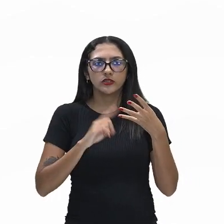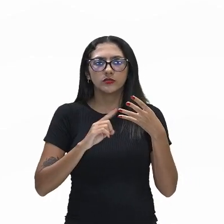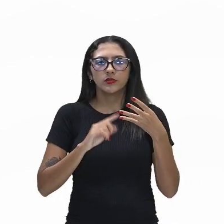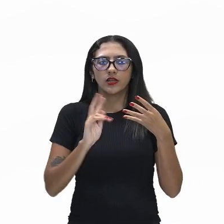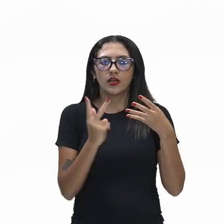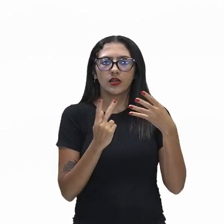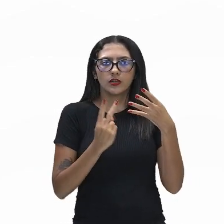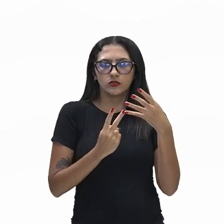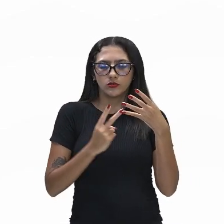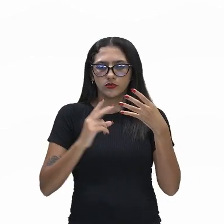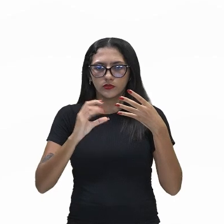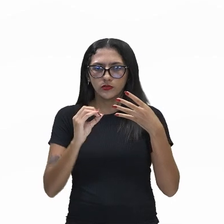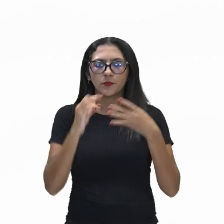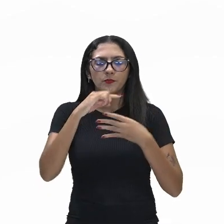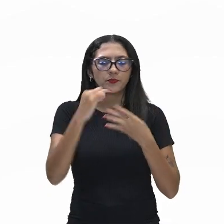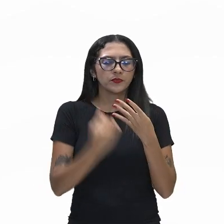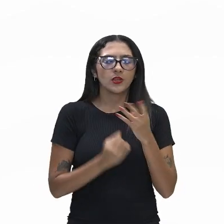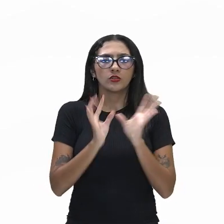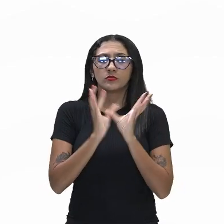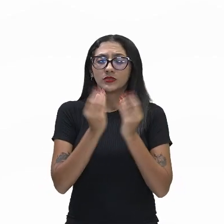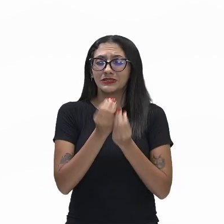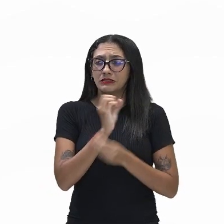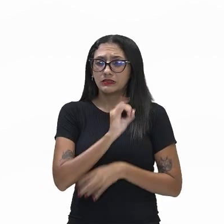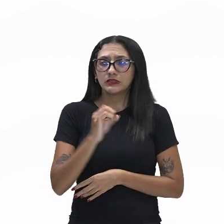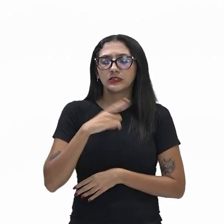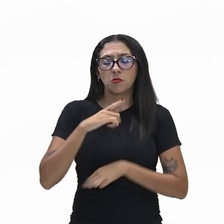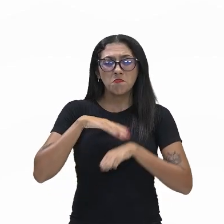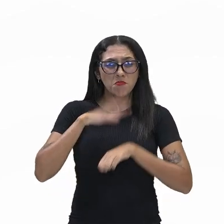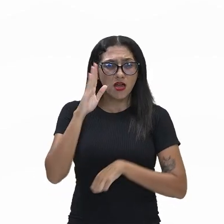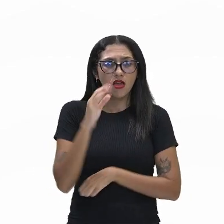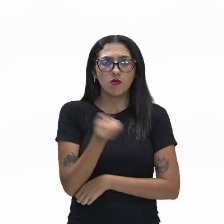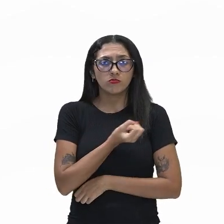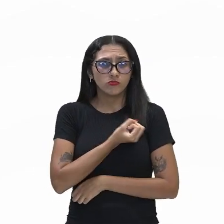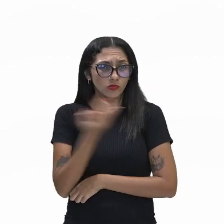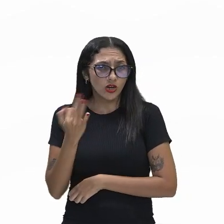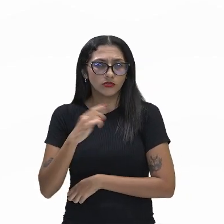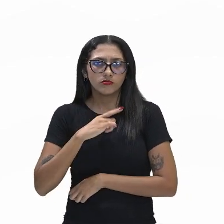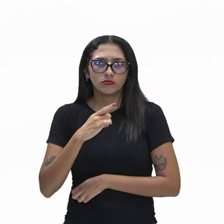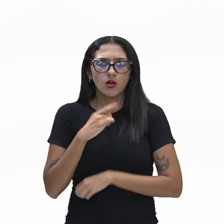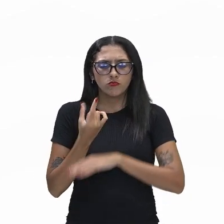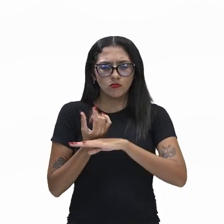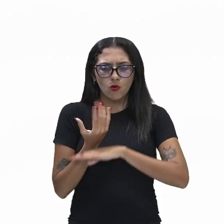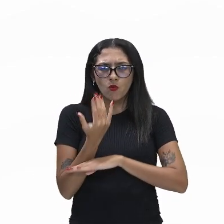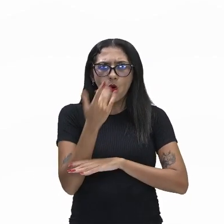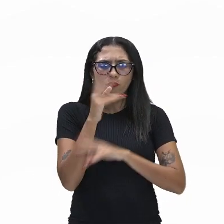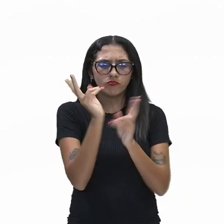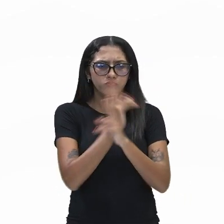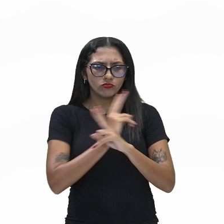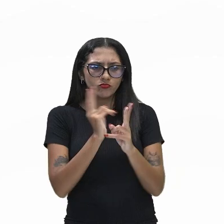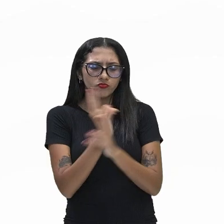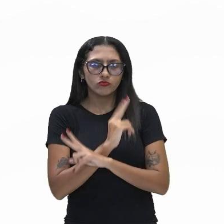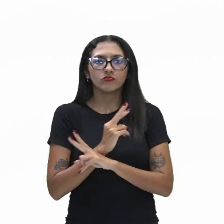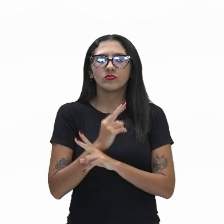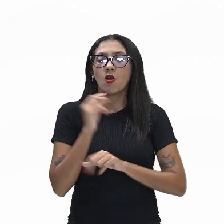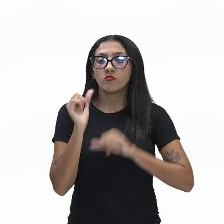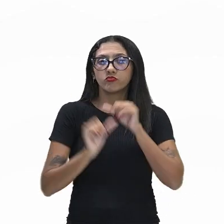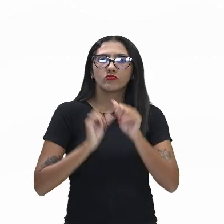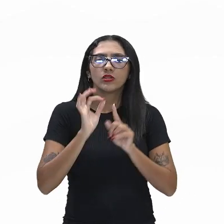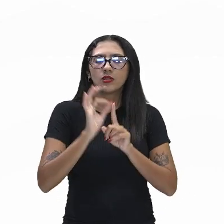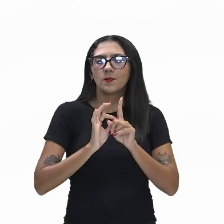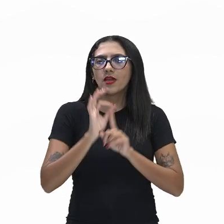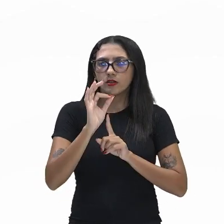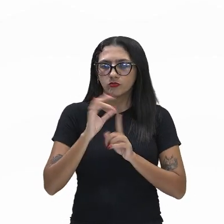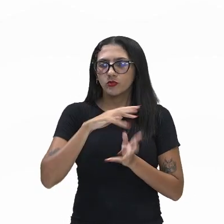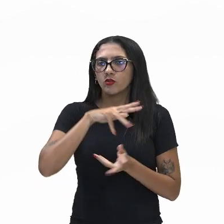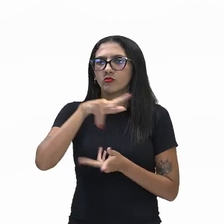todos esses, eles em grande quantidade sendo lançados para a atmosfera, causam aquecimento global. O